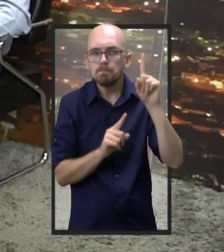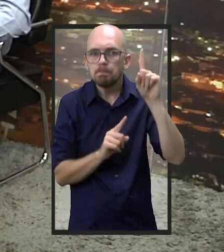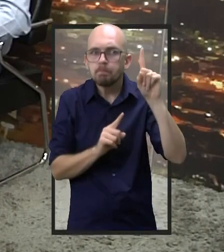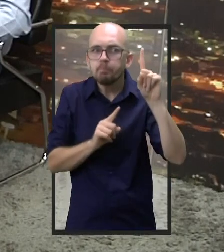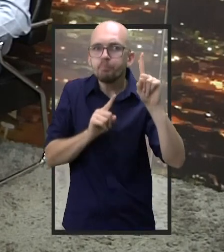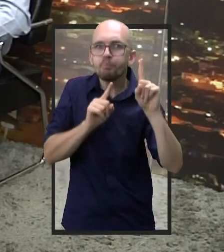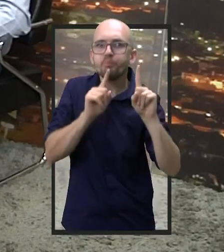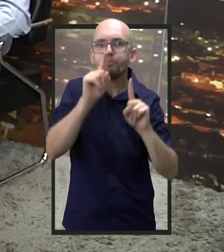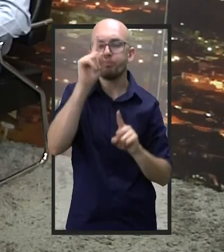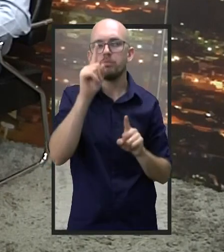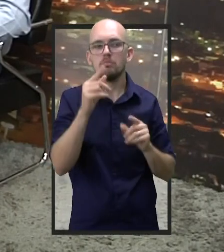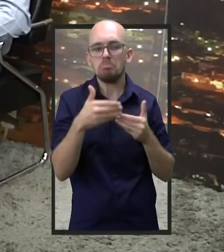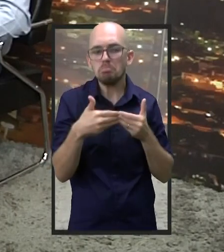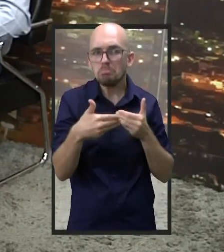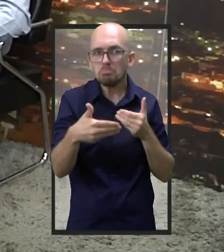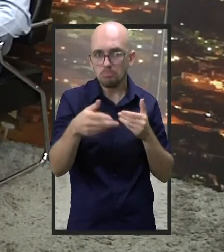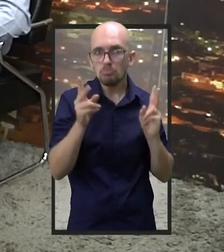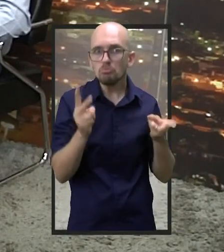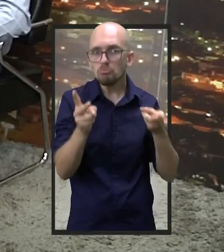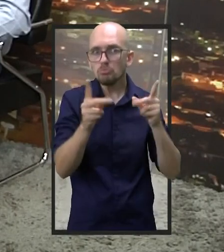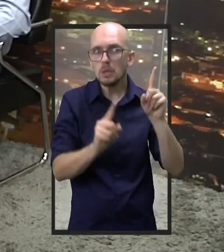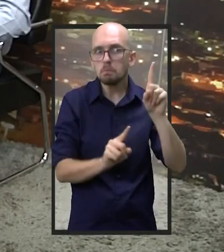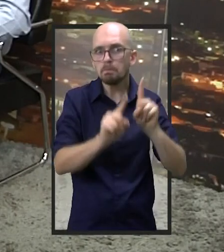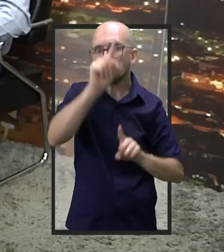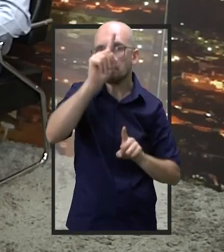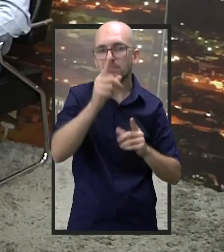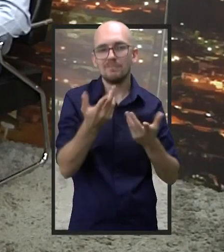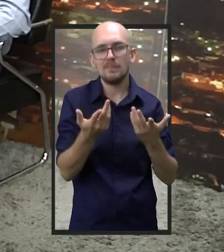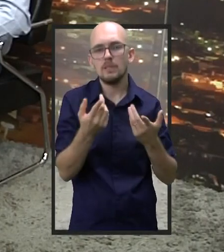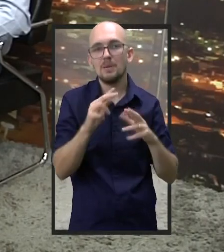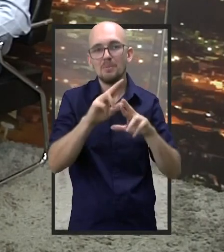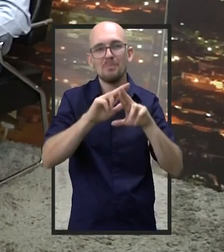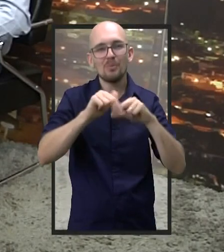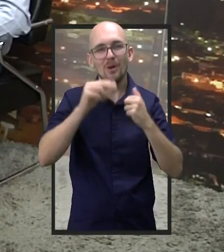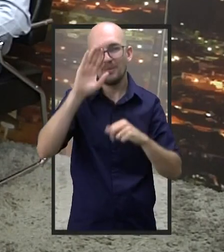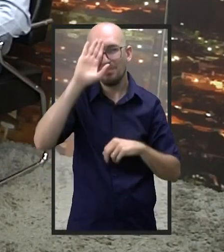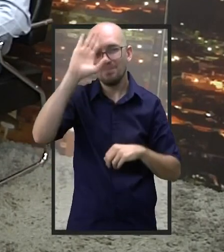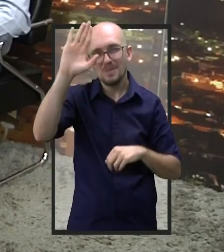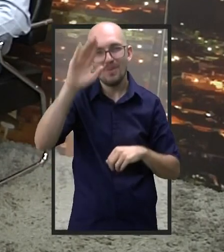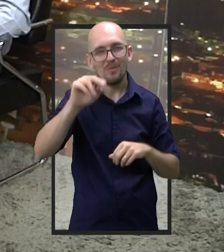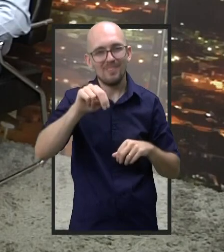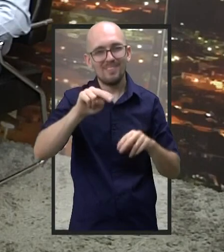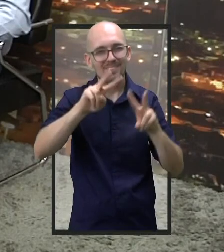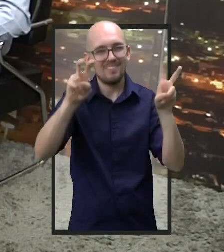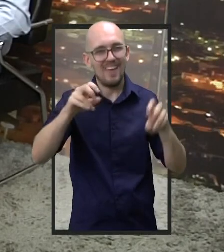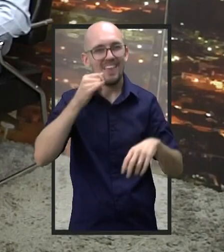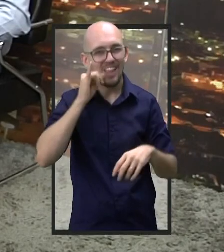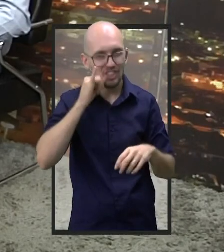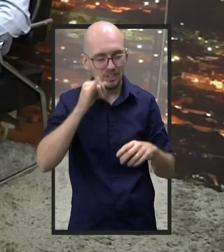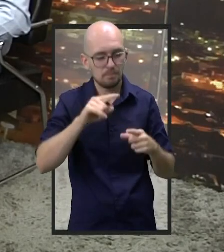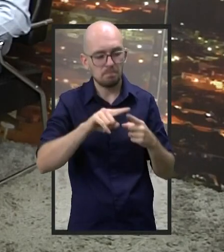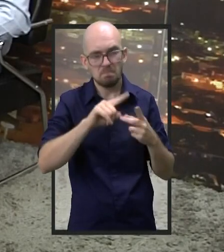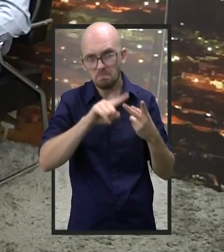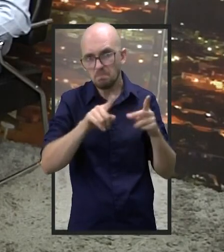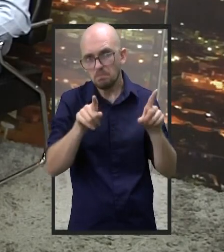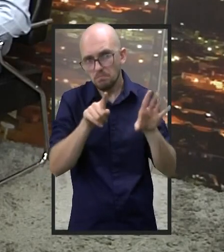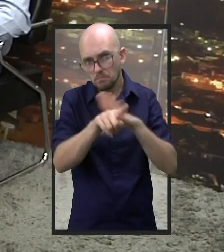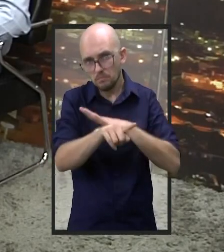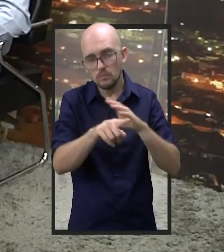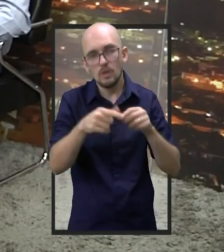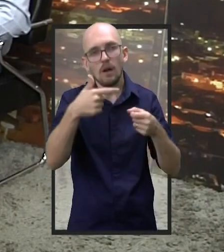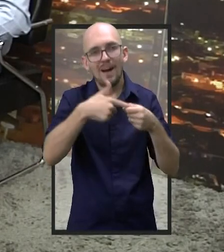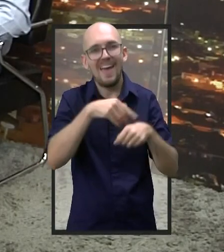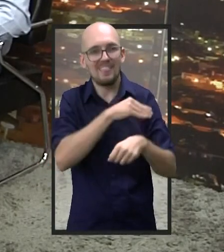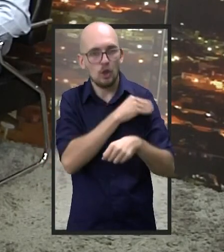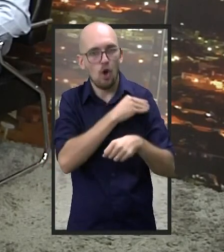dele ainda permanece, principalmente com essa questão da produção energética. E uma pergunta que eu acho também que talvez na